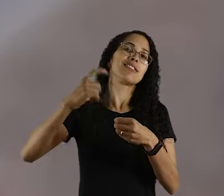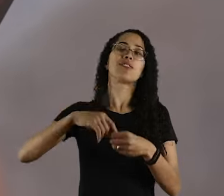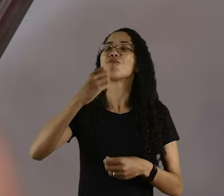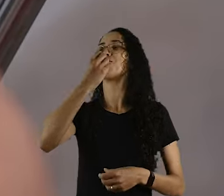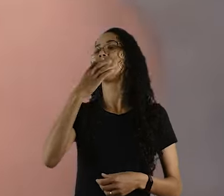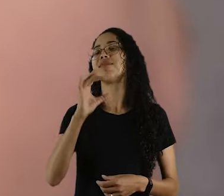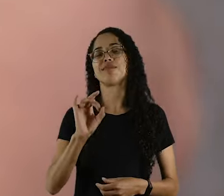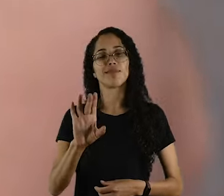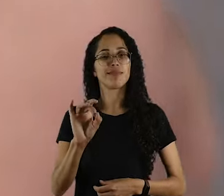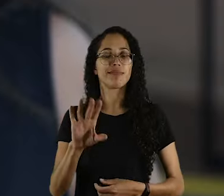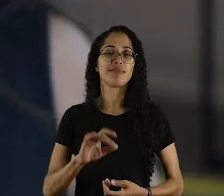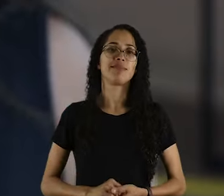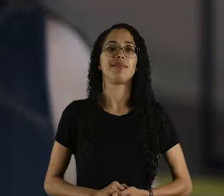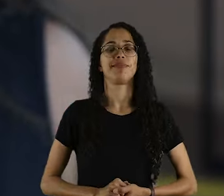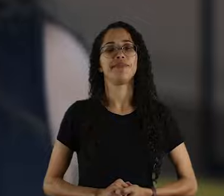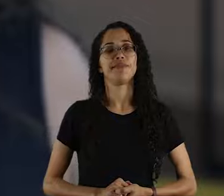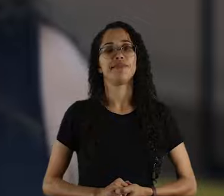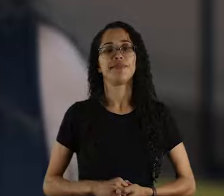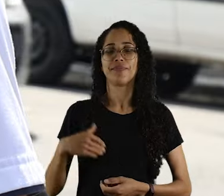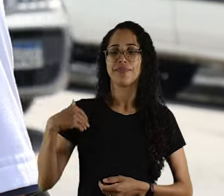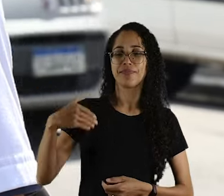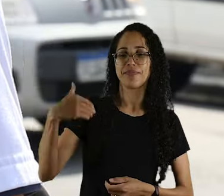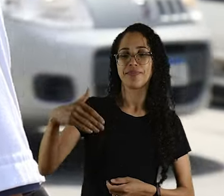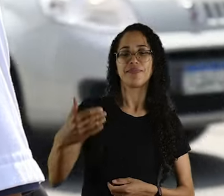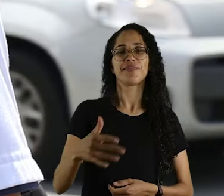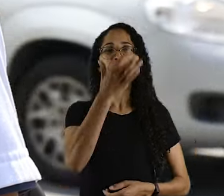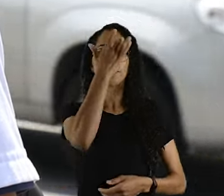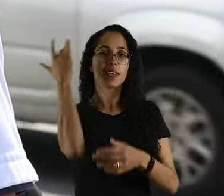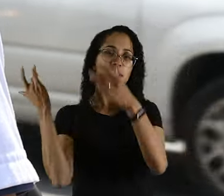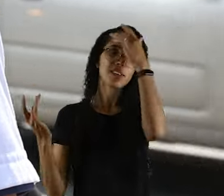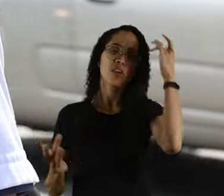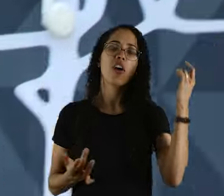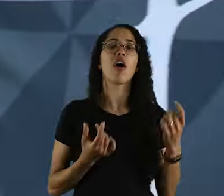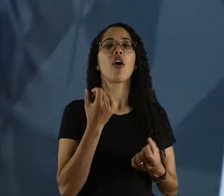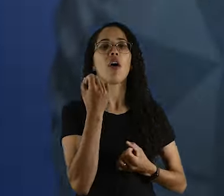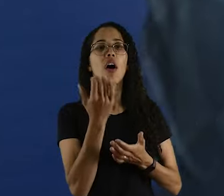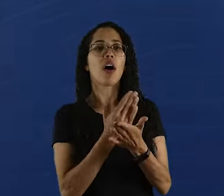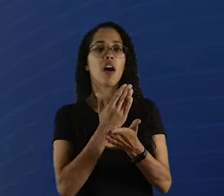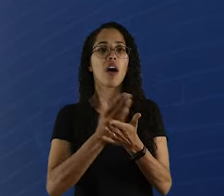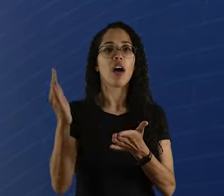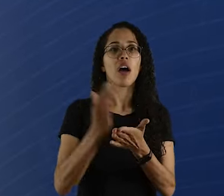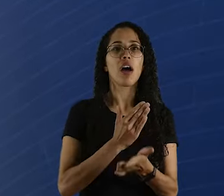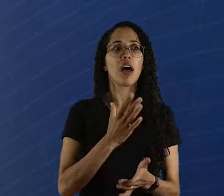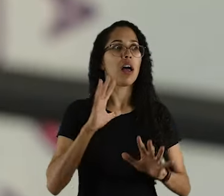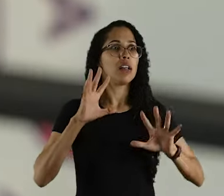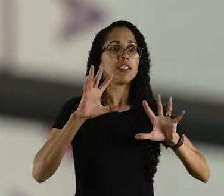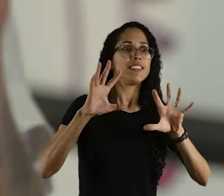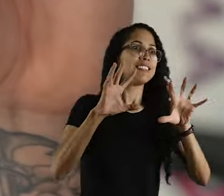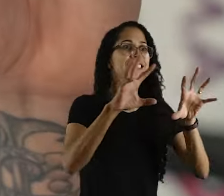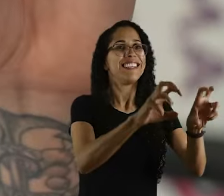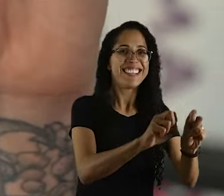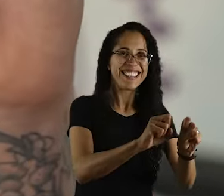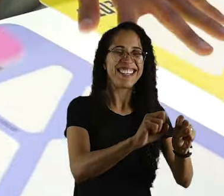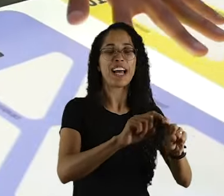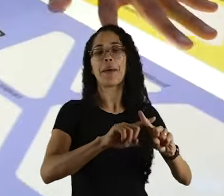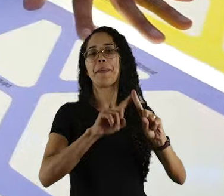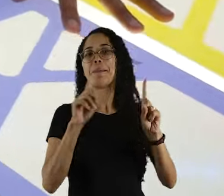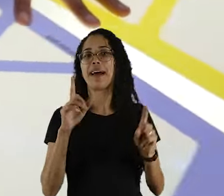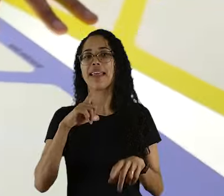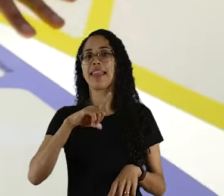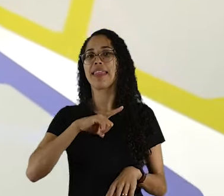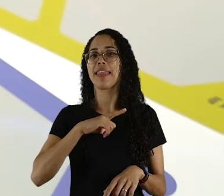irmão. Só coisa boa. No caminho, vão aparecendo uns ou outros que estão indo com muita sede ao pote.